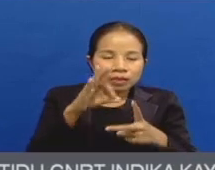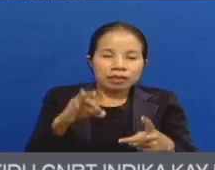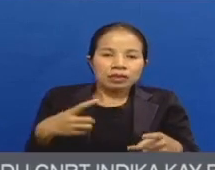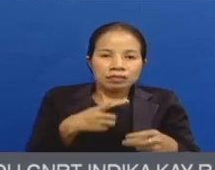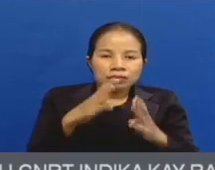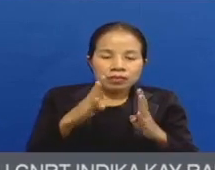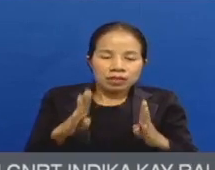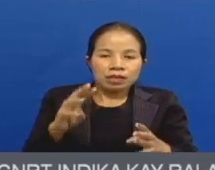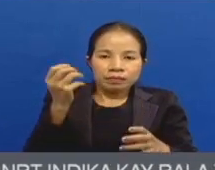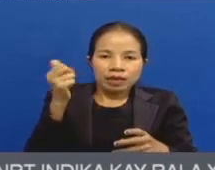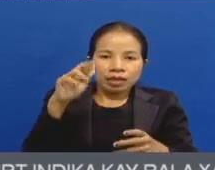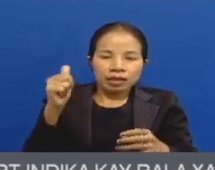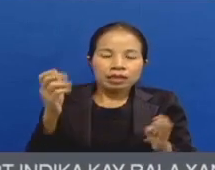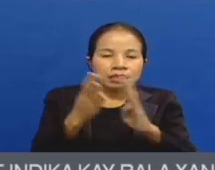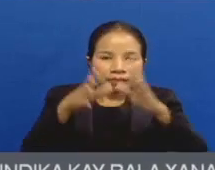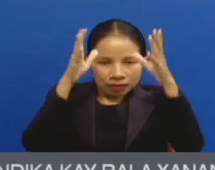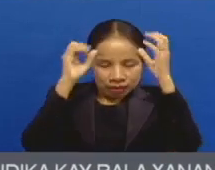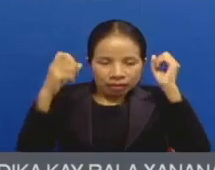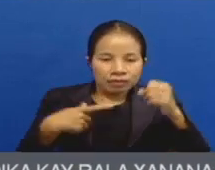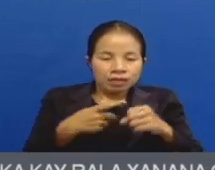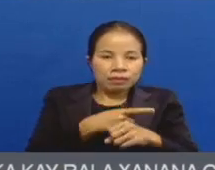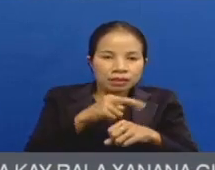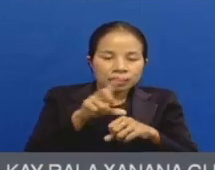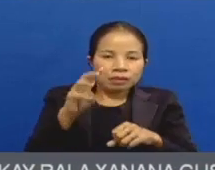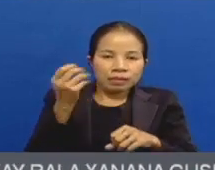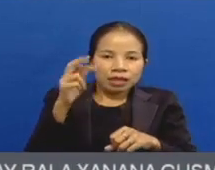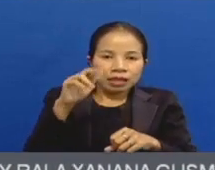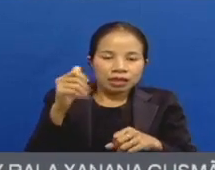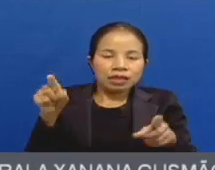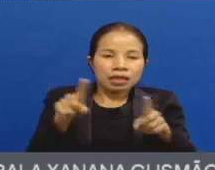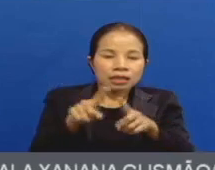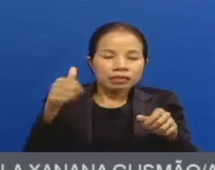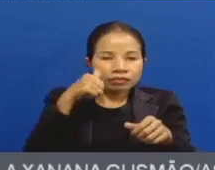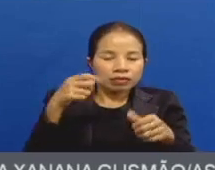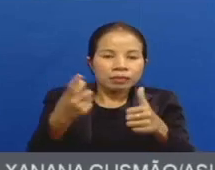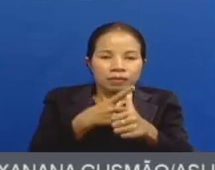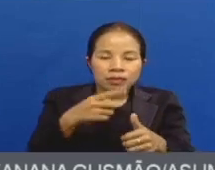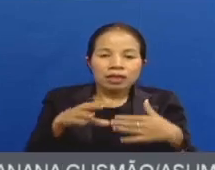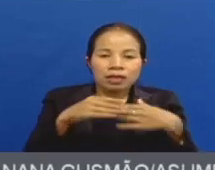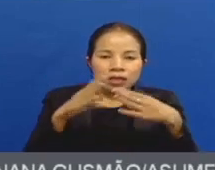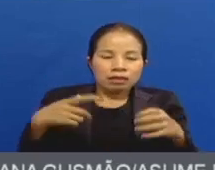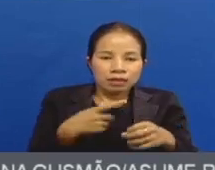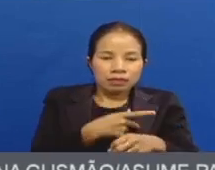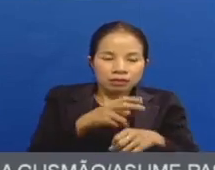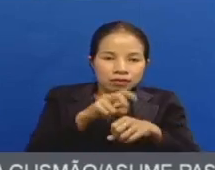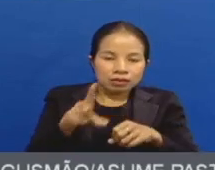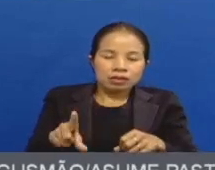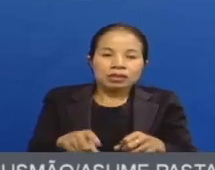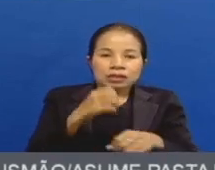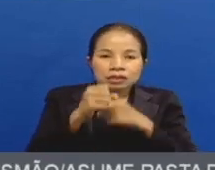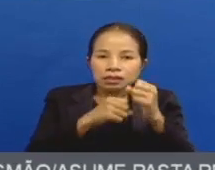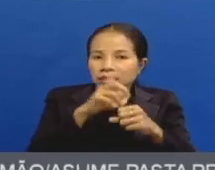Lai sai presidente parlamento nasional. Maria Fernanda Lai nu dar veto dahuluk nebe lidera parlamento nasional hafo